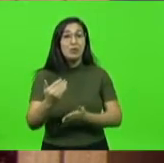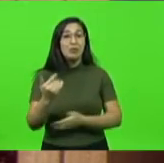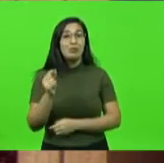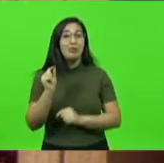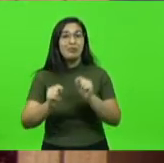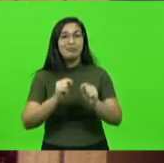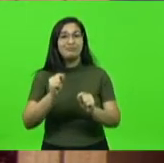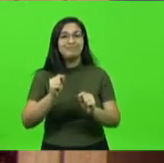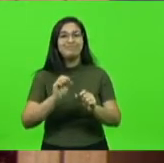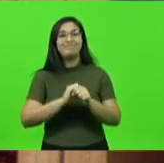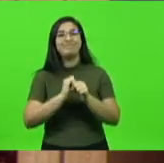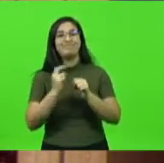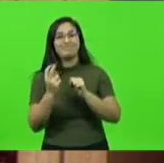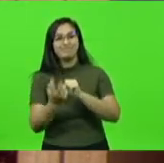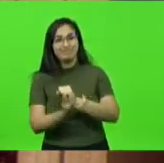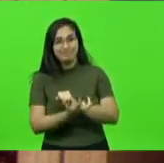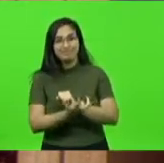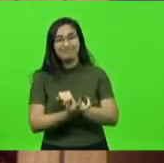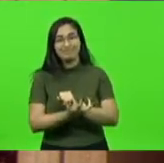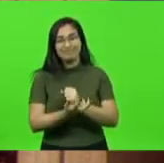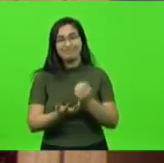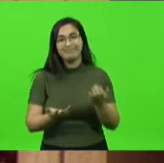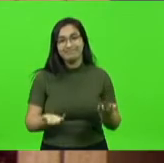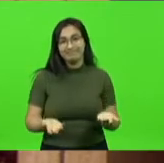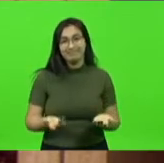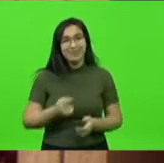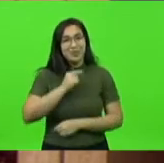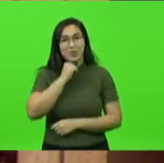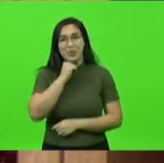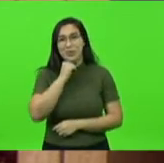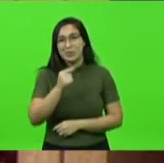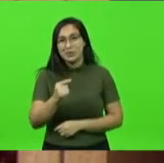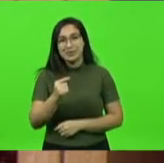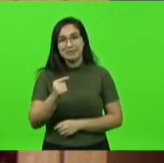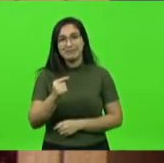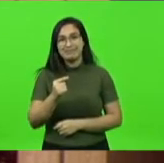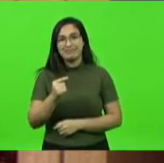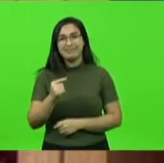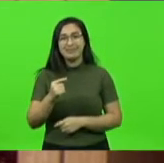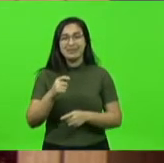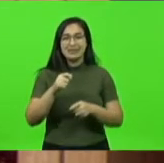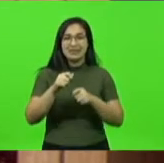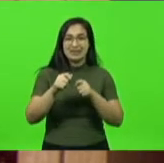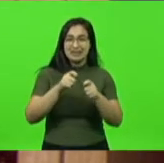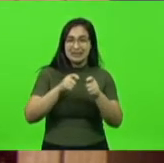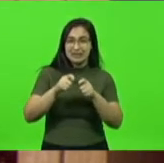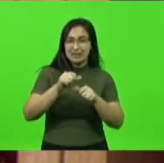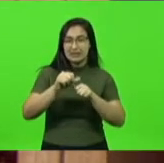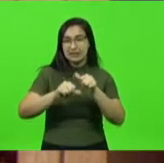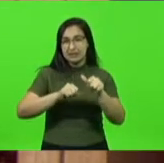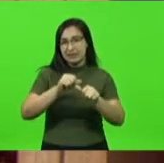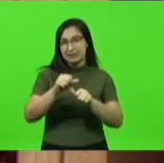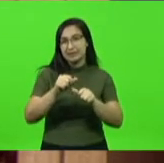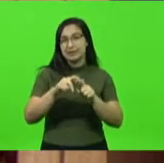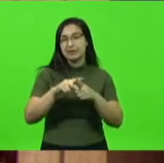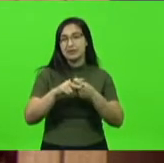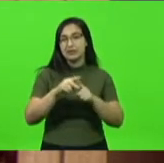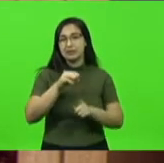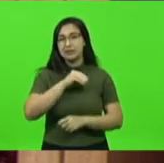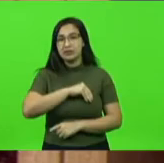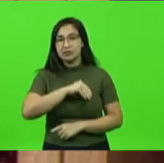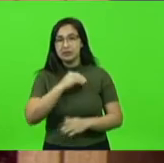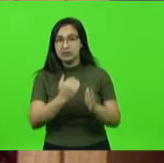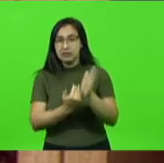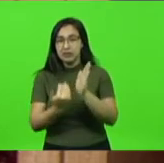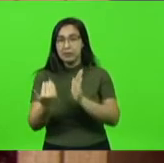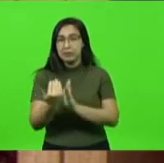Covid, que foi inviabilizada de conceder qualquer tipo de reajuste e qualquer tipo de benefício